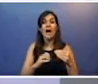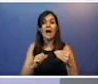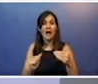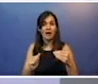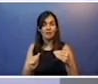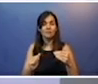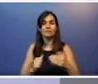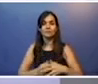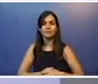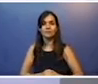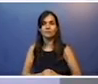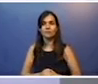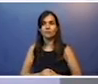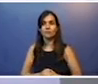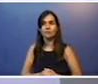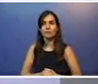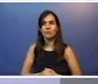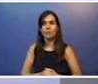cateto adjacente.